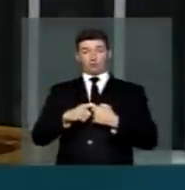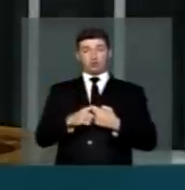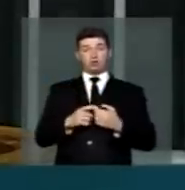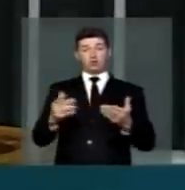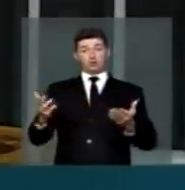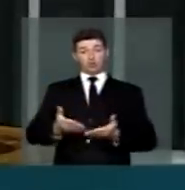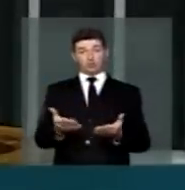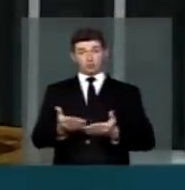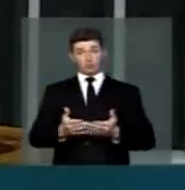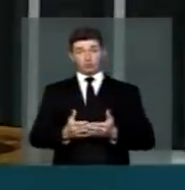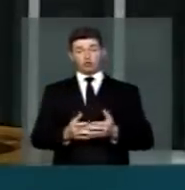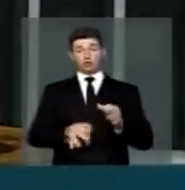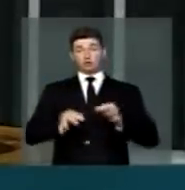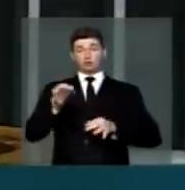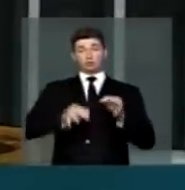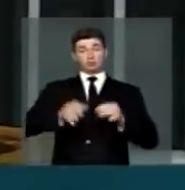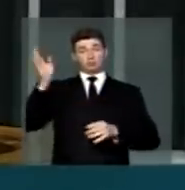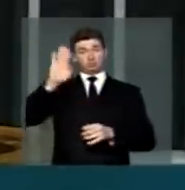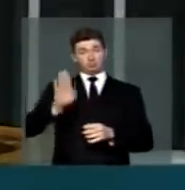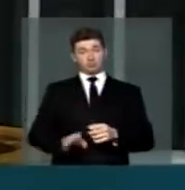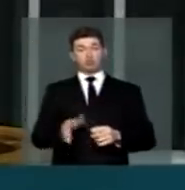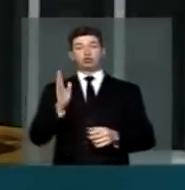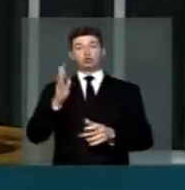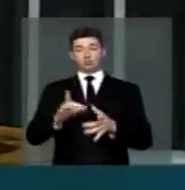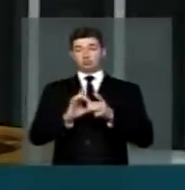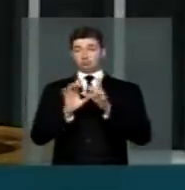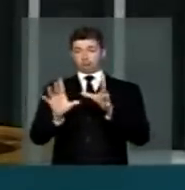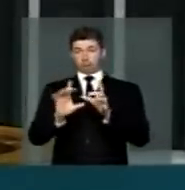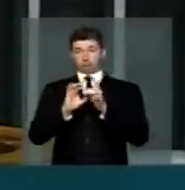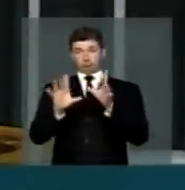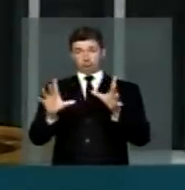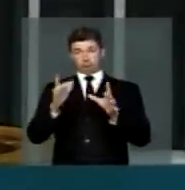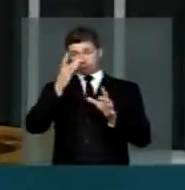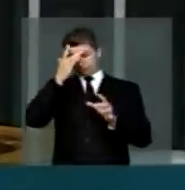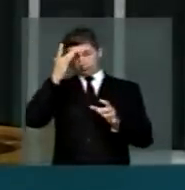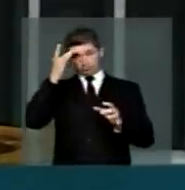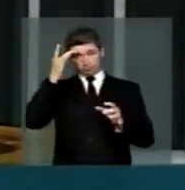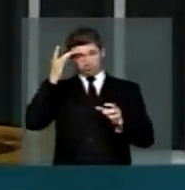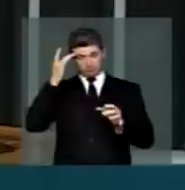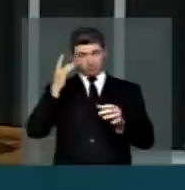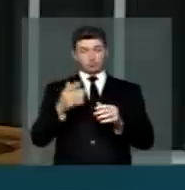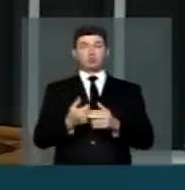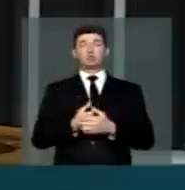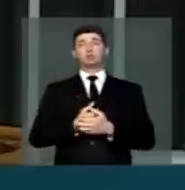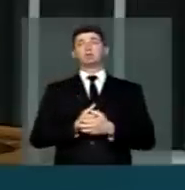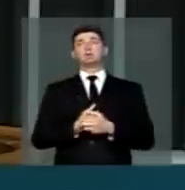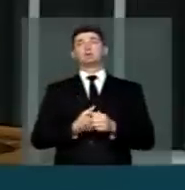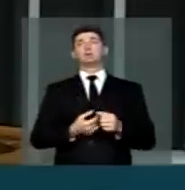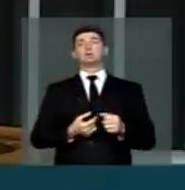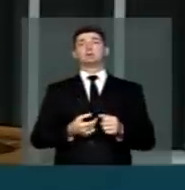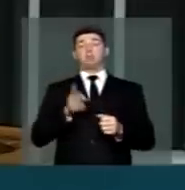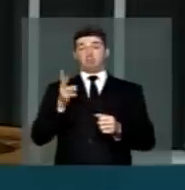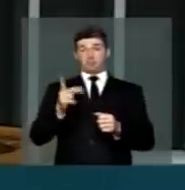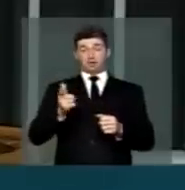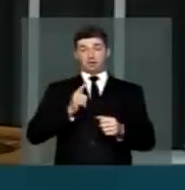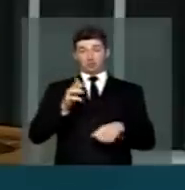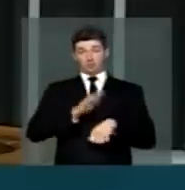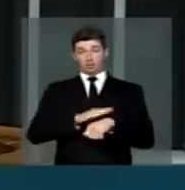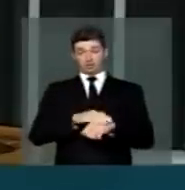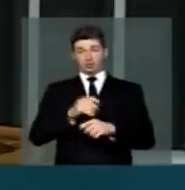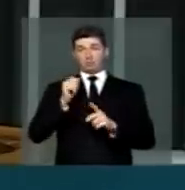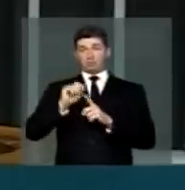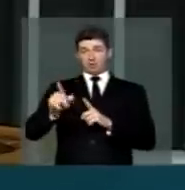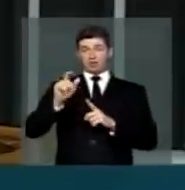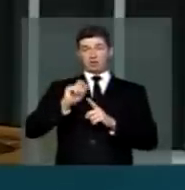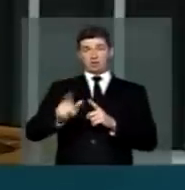hoje a Justiça brasileira já vem concedendo para essas pessoas que, mesmo com seu tempo de